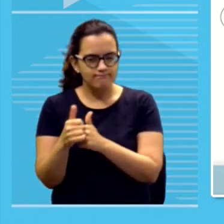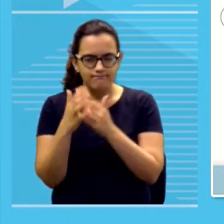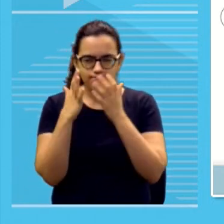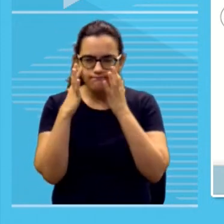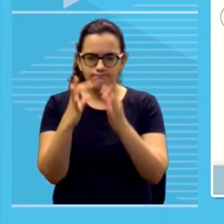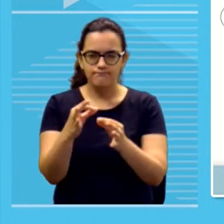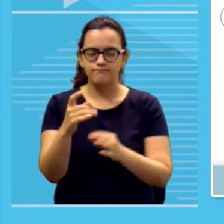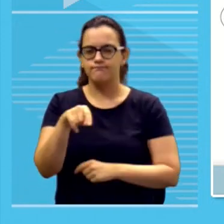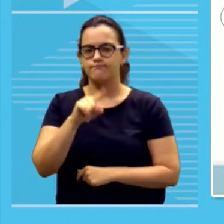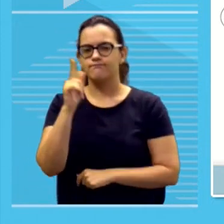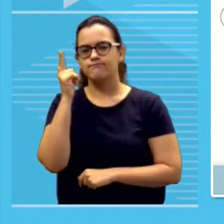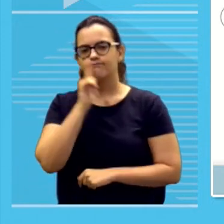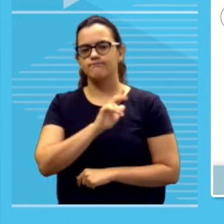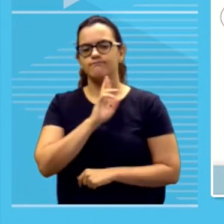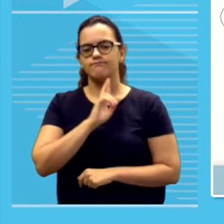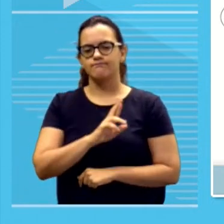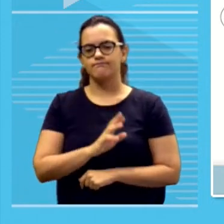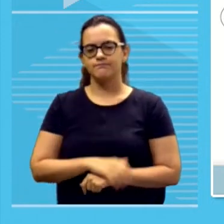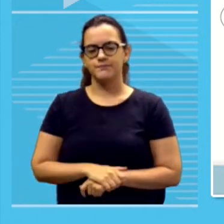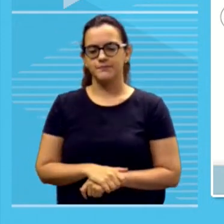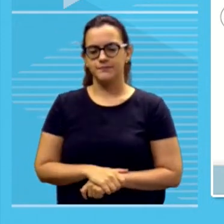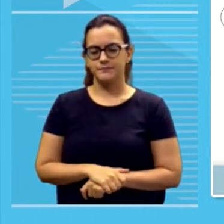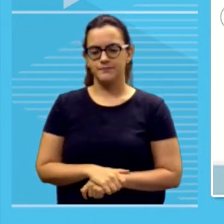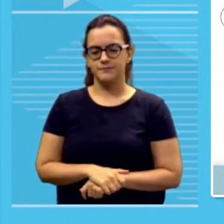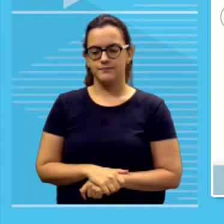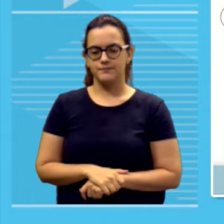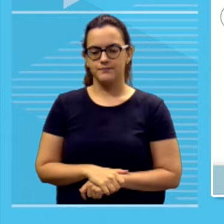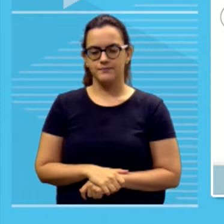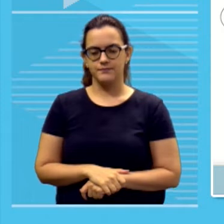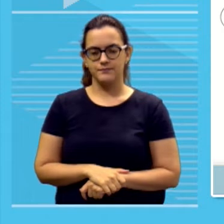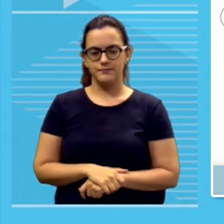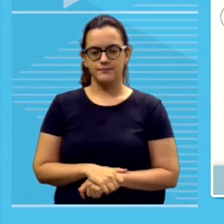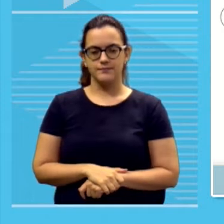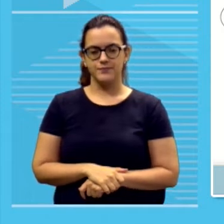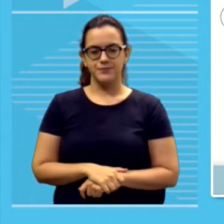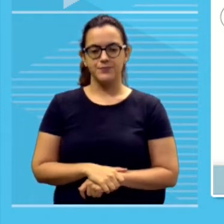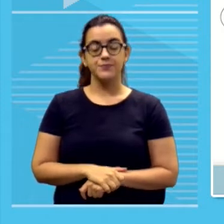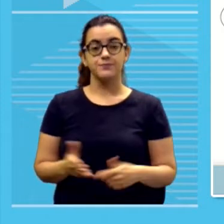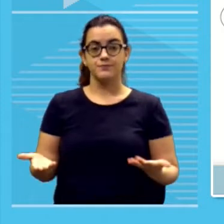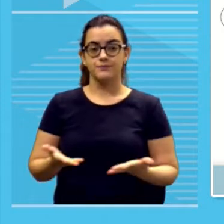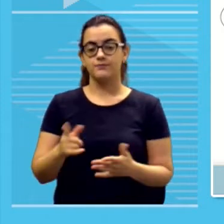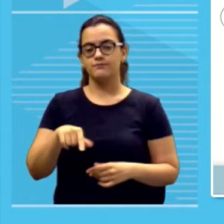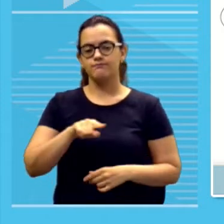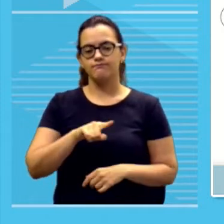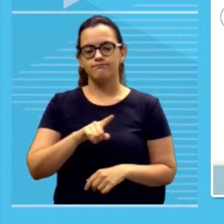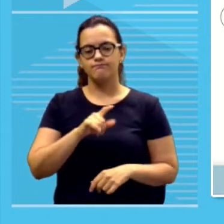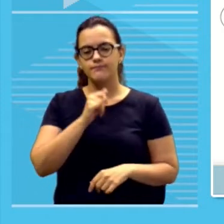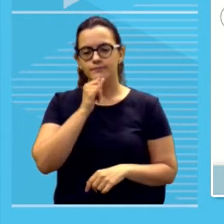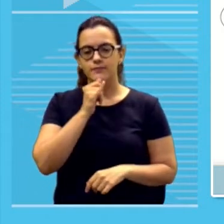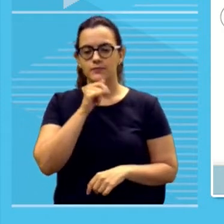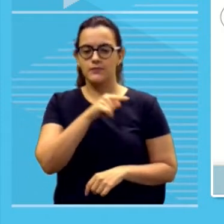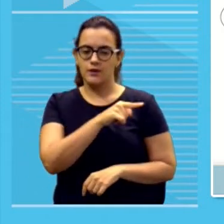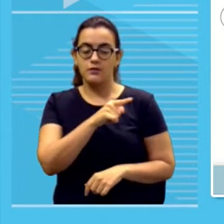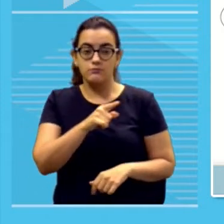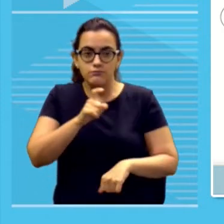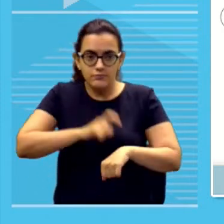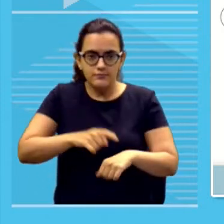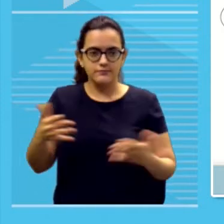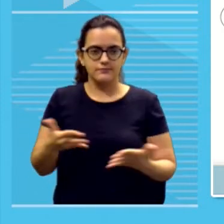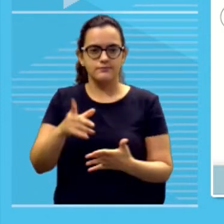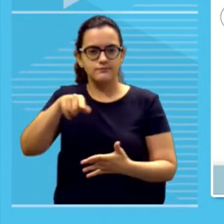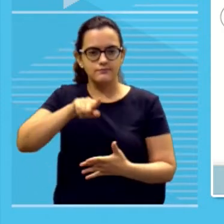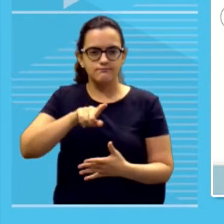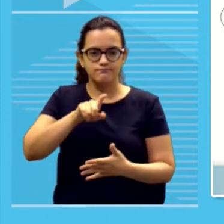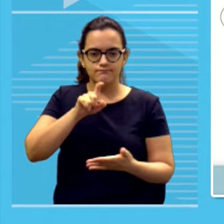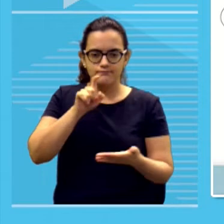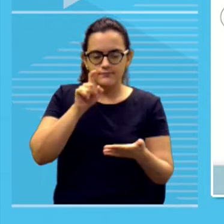relação ao cálculo da distância entre dois pontos outra vai lá dar o pause tenta fazer sozinho volta